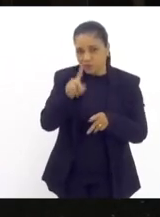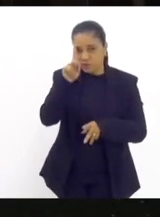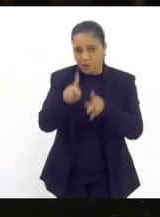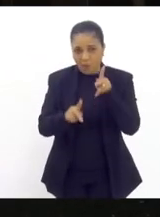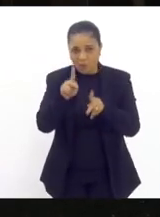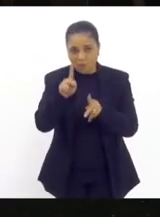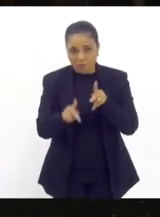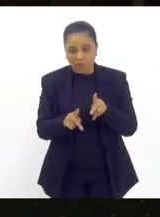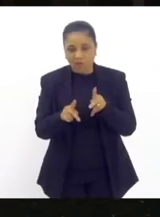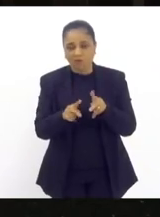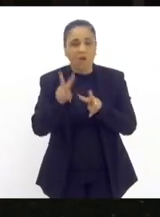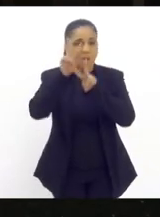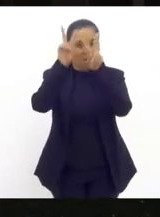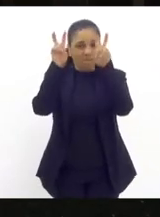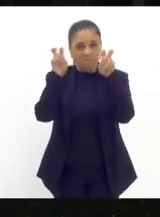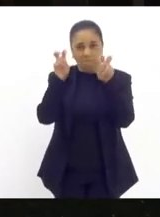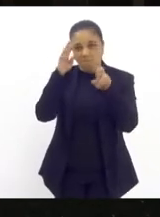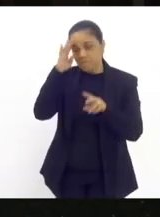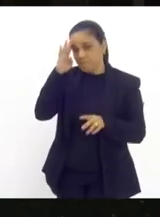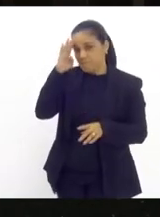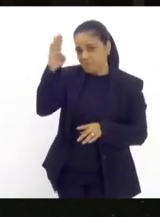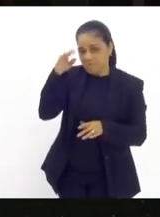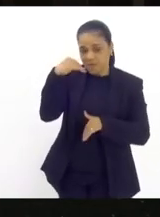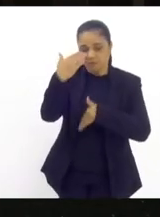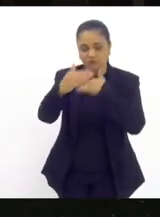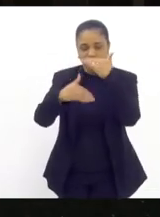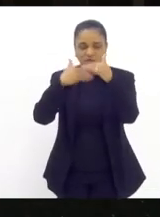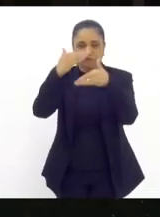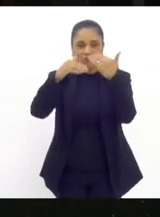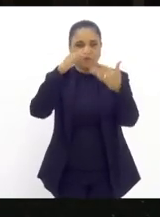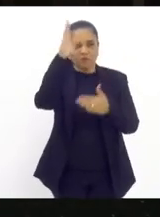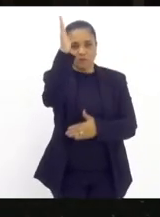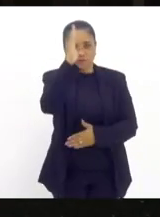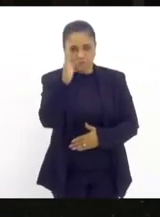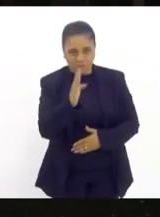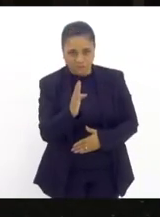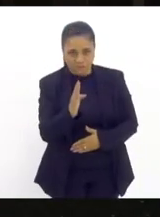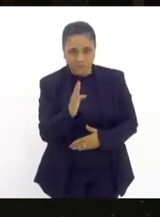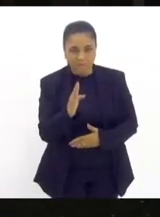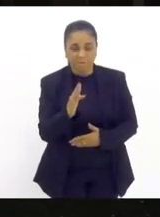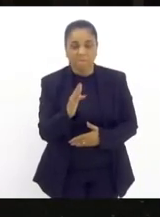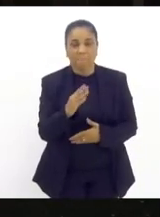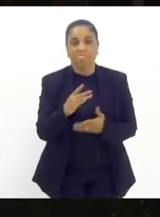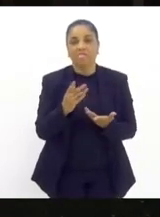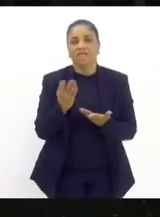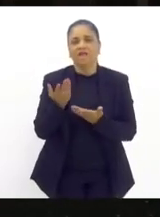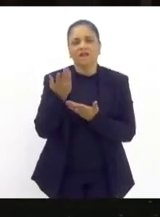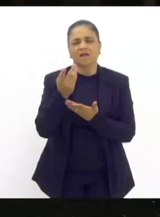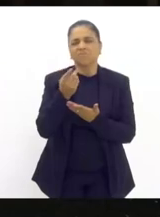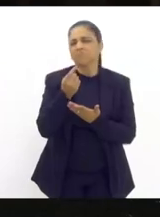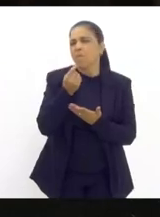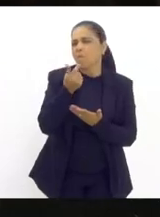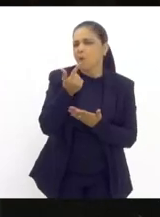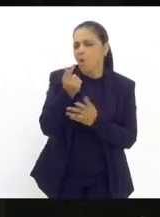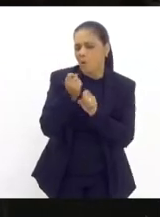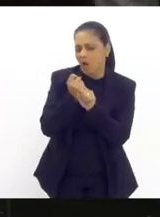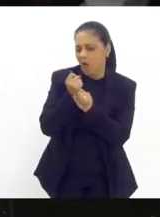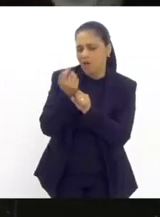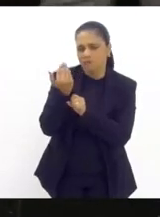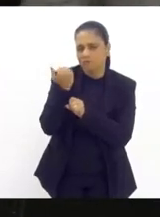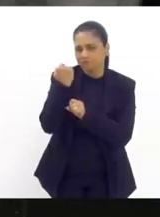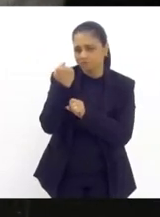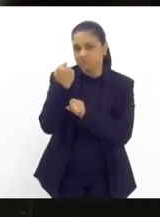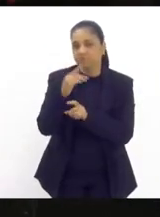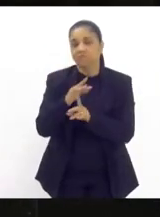fundamentais para o desenvolvimento de nosso país há poucos anos nós aprovamos